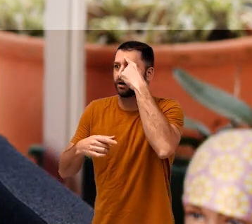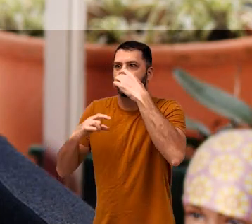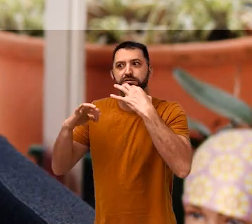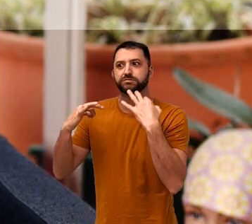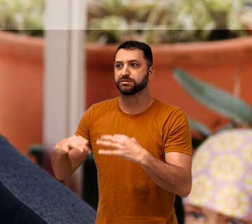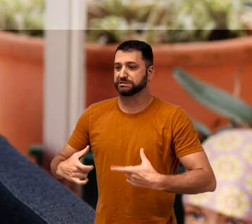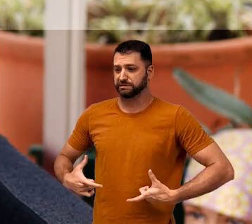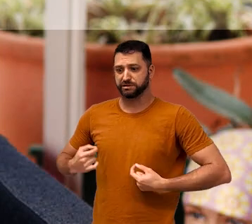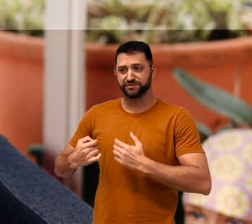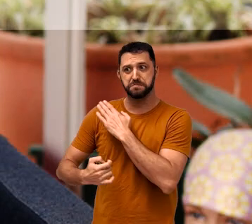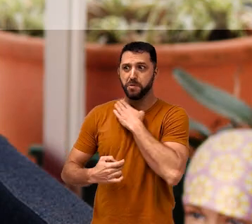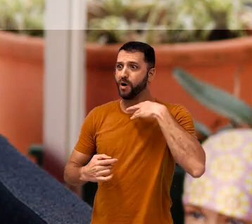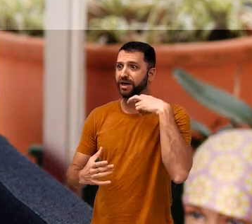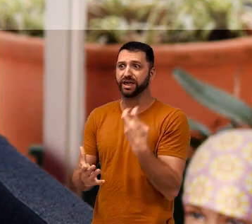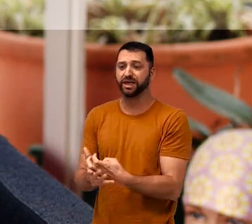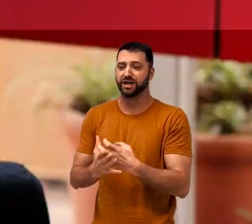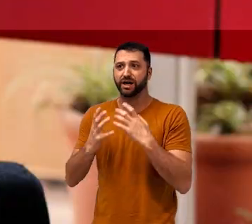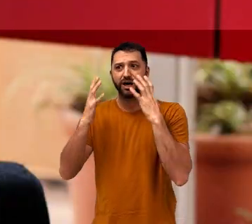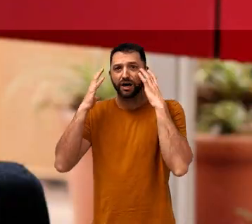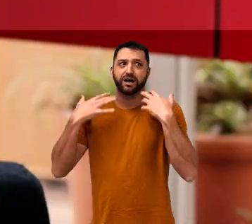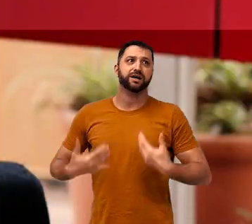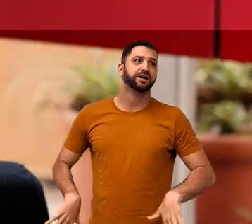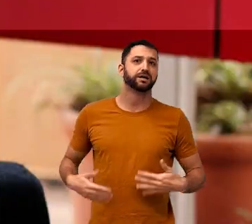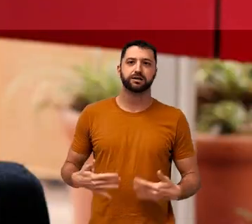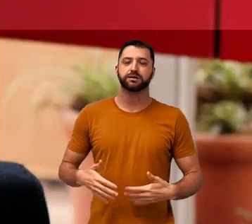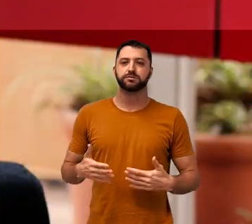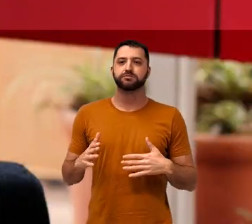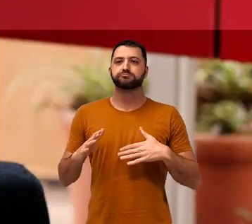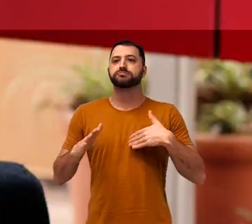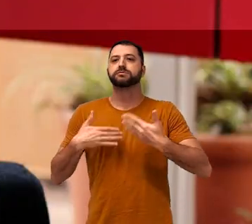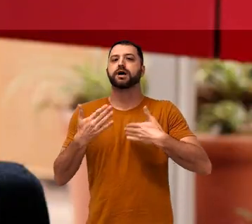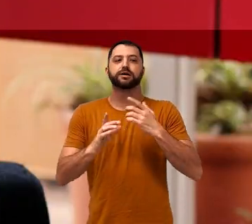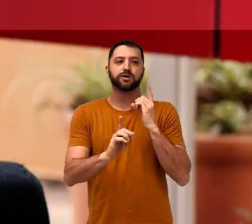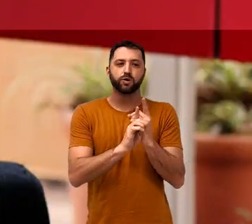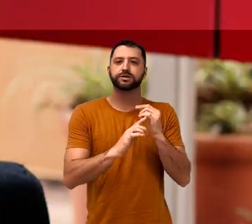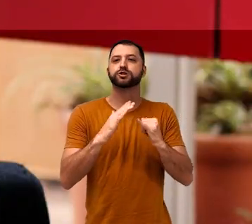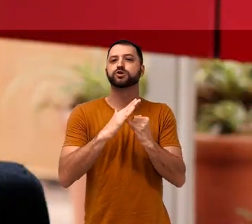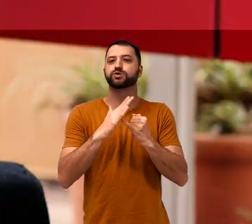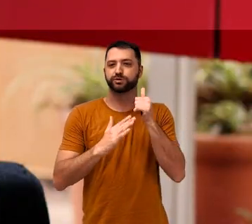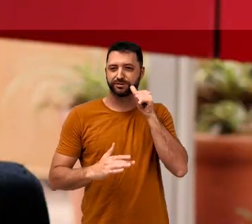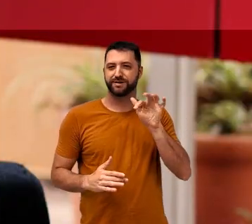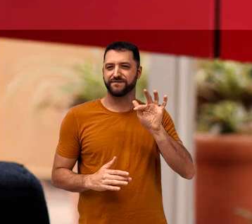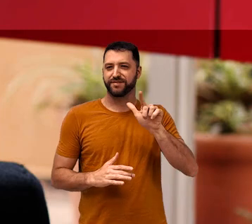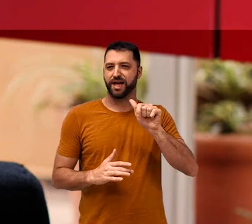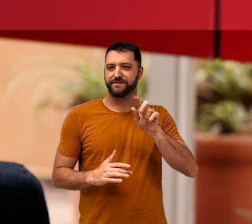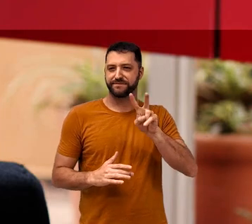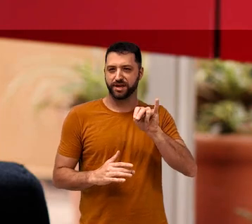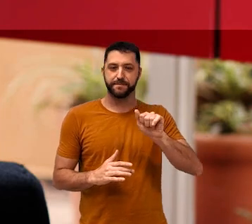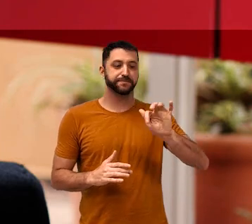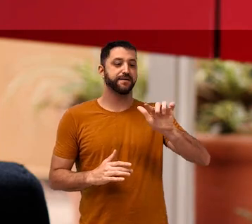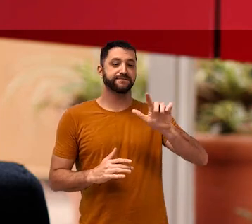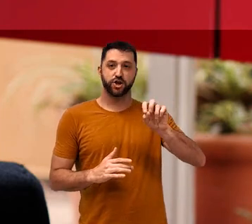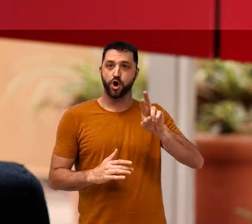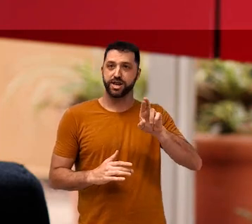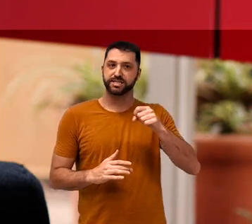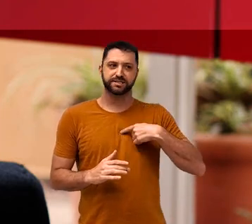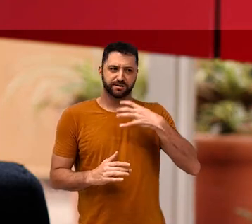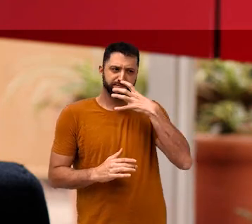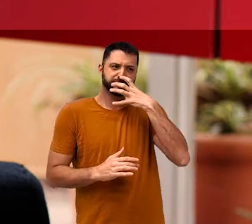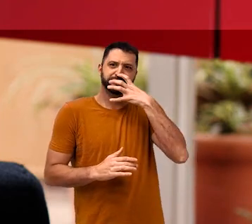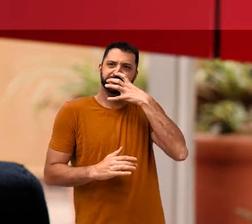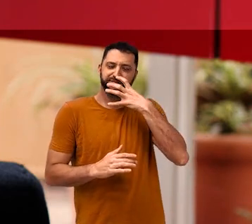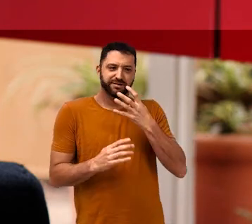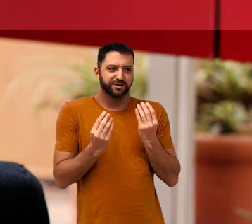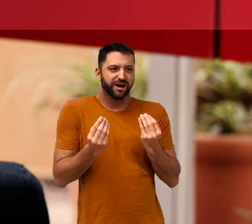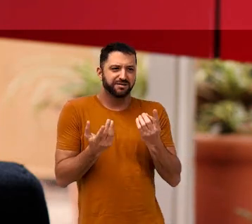morte, né? Então a gente fica sem chão. Eu encontrei o Instituto através da fundadora, da Flávia Flores, que eu admirava muito